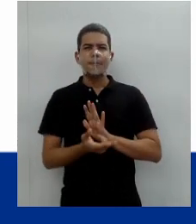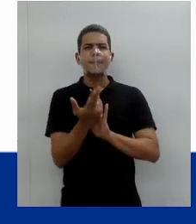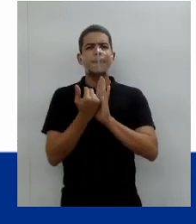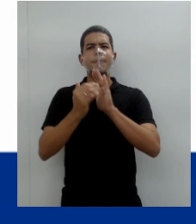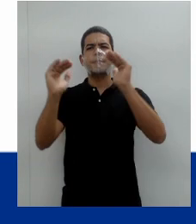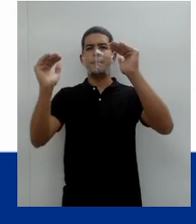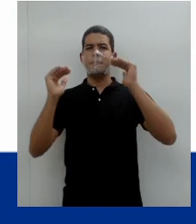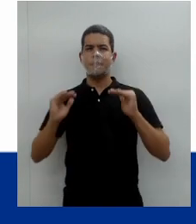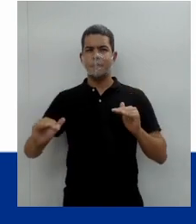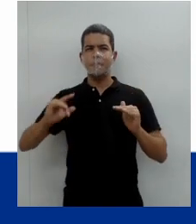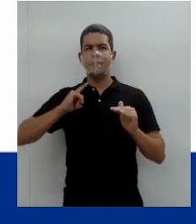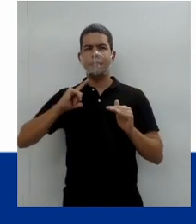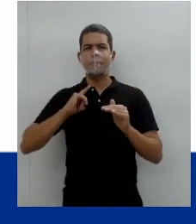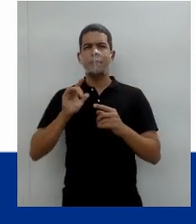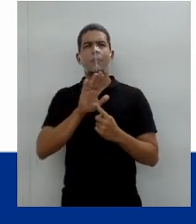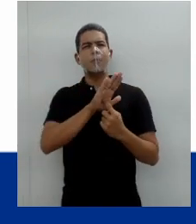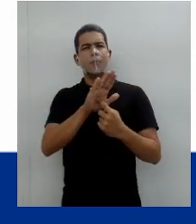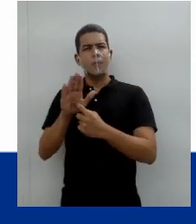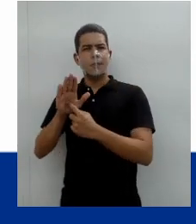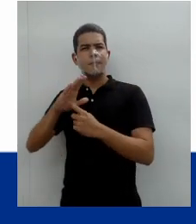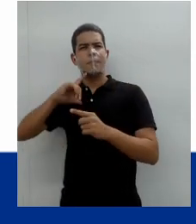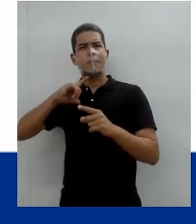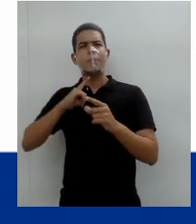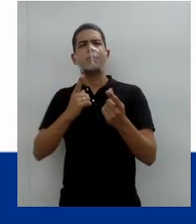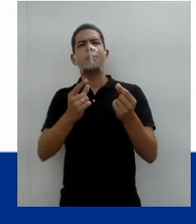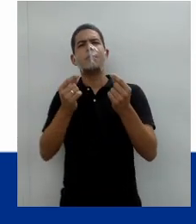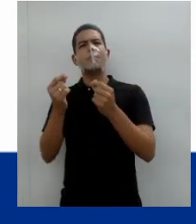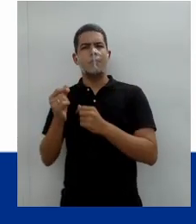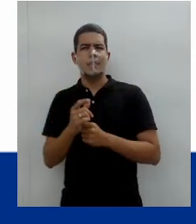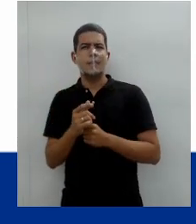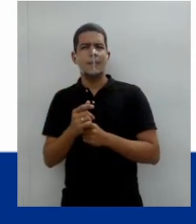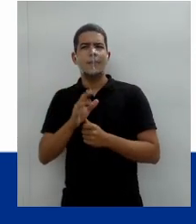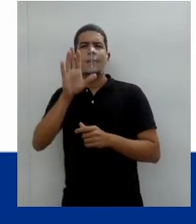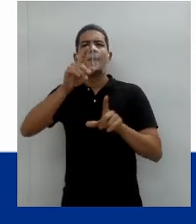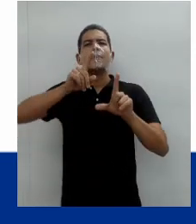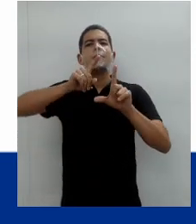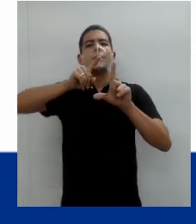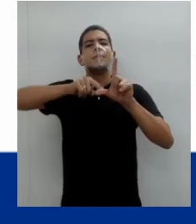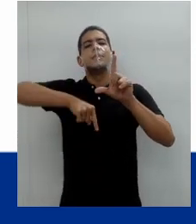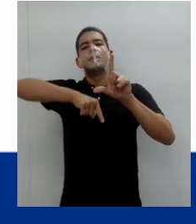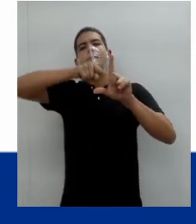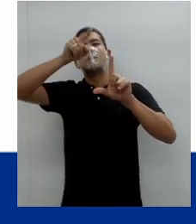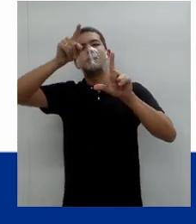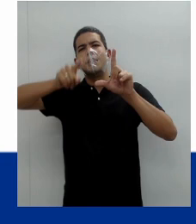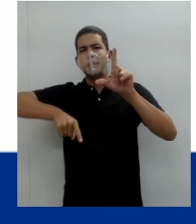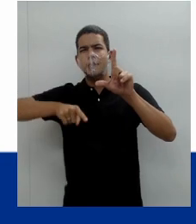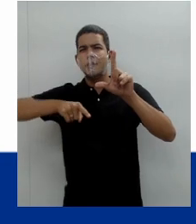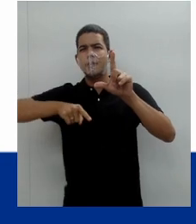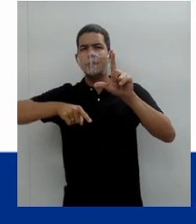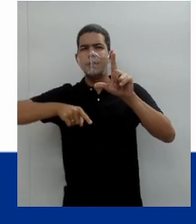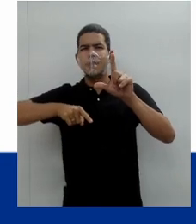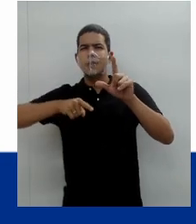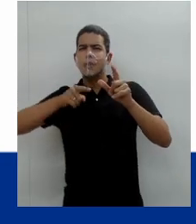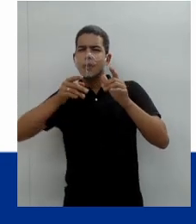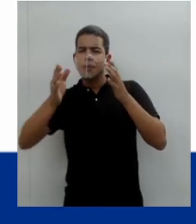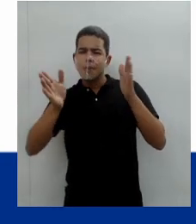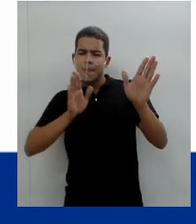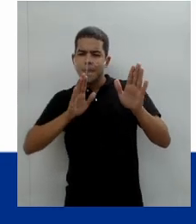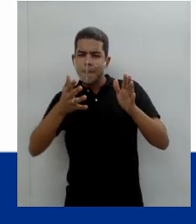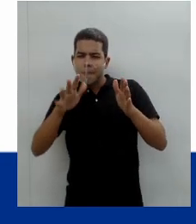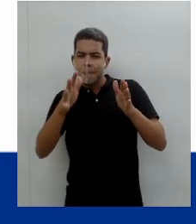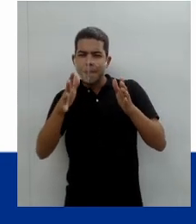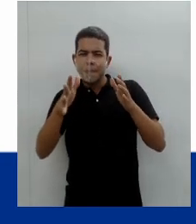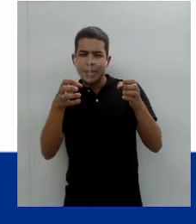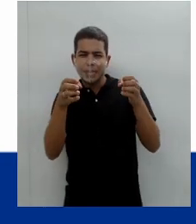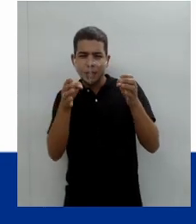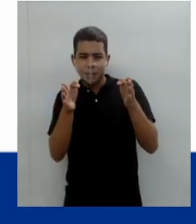apresenta os faturamentos obtidos em função do preço e o gráfico da função quadrática que aproxima esse